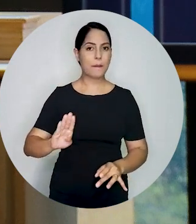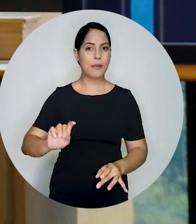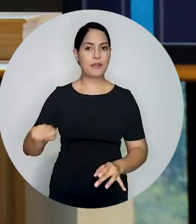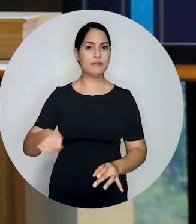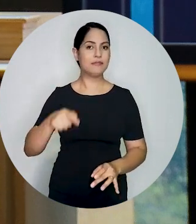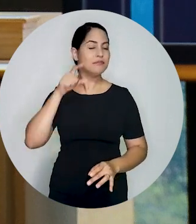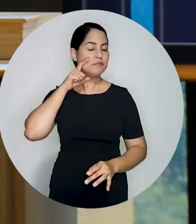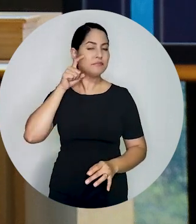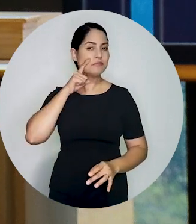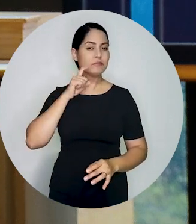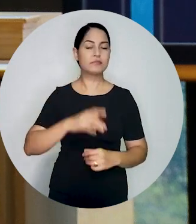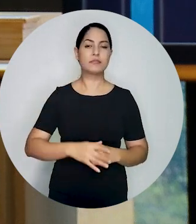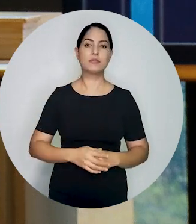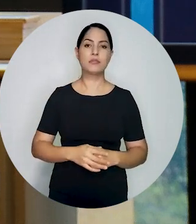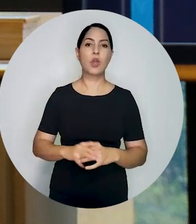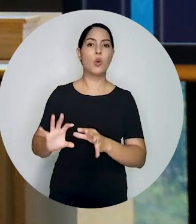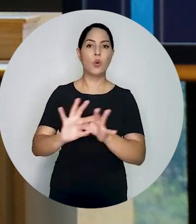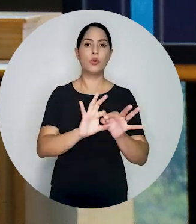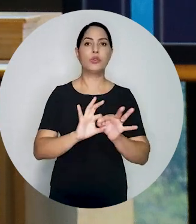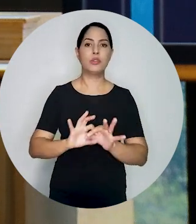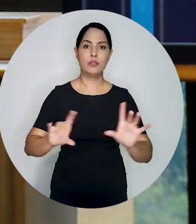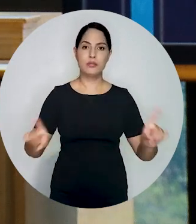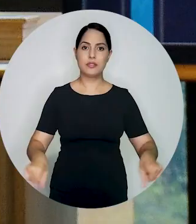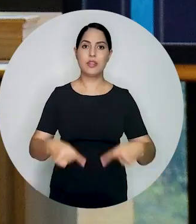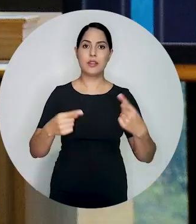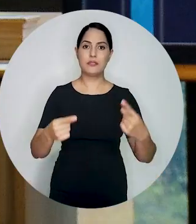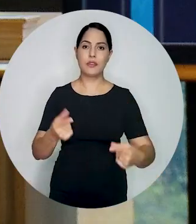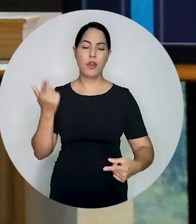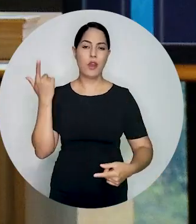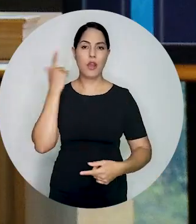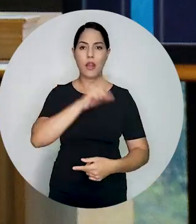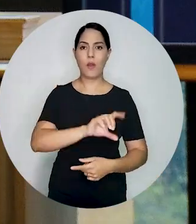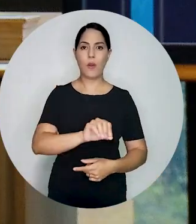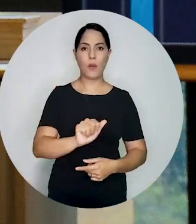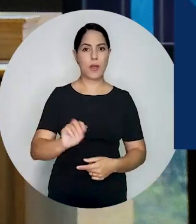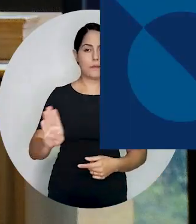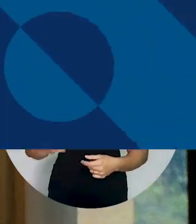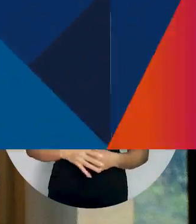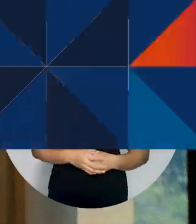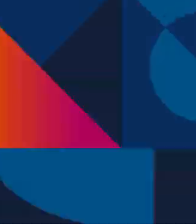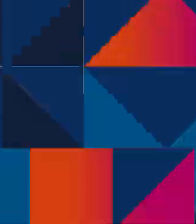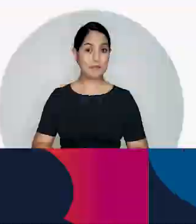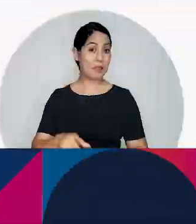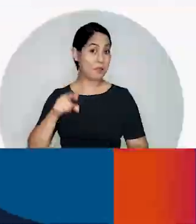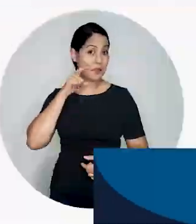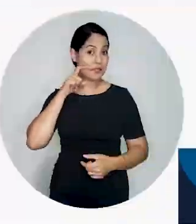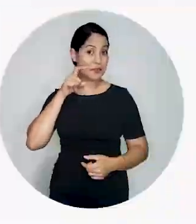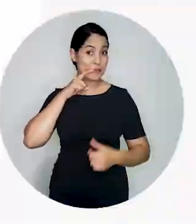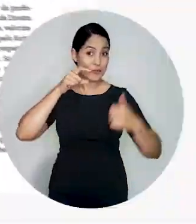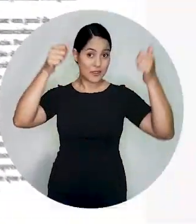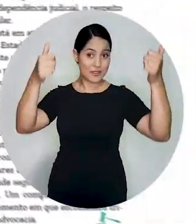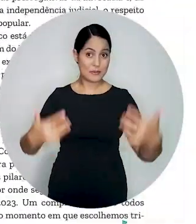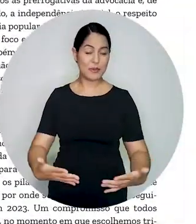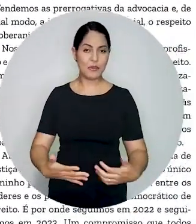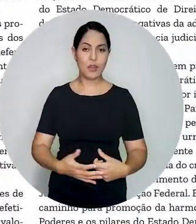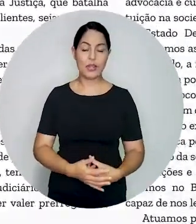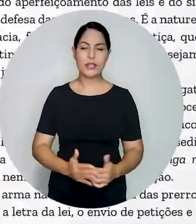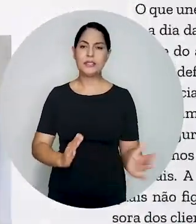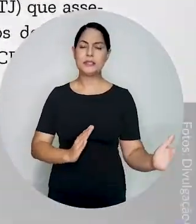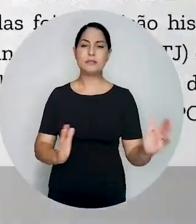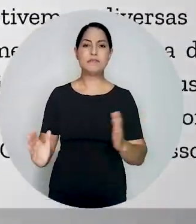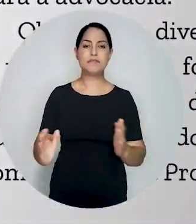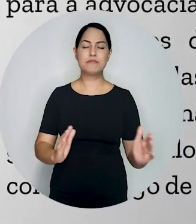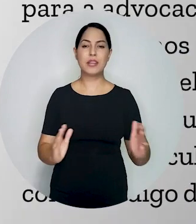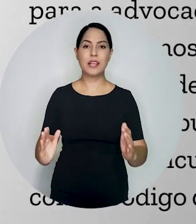OAB Nacional, Beto Simonetti, sobre a união, os desafios e as conquistas da OAB. Para Simonetti, abre aspas,